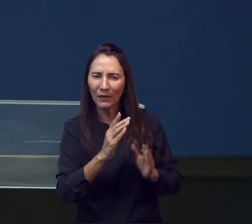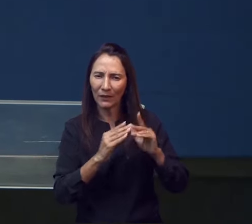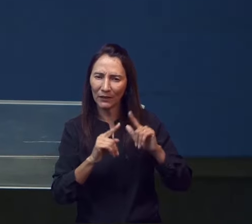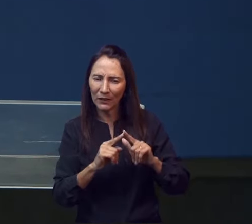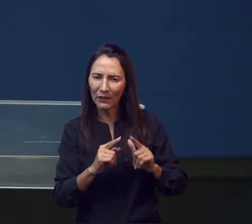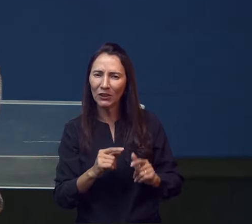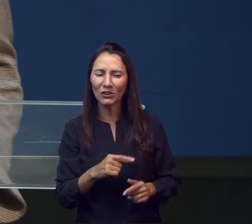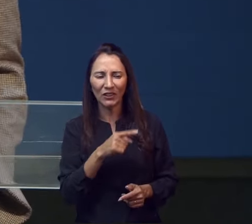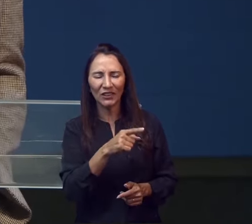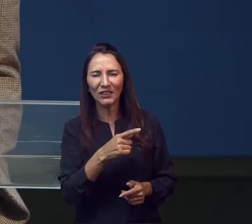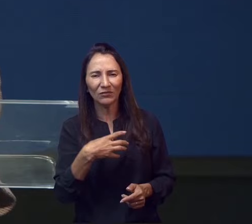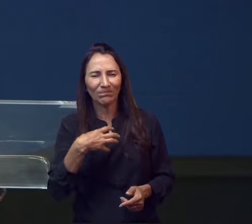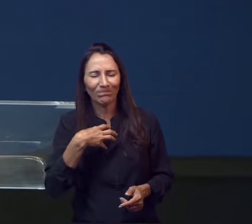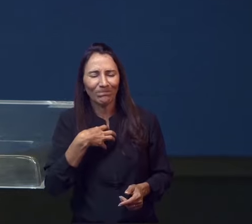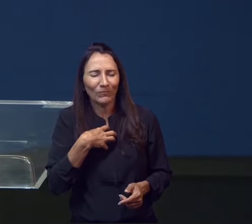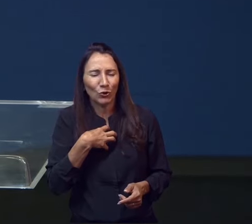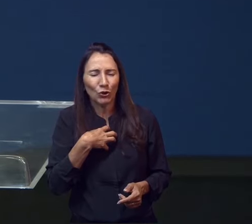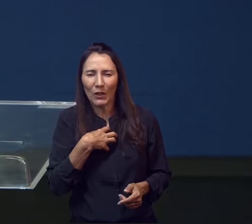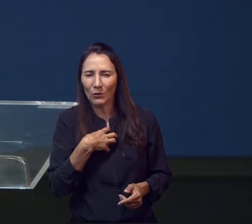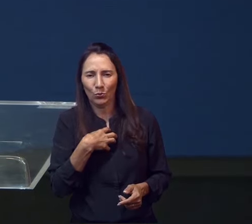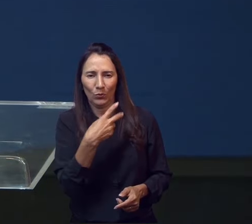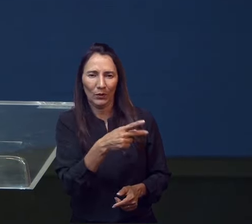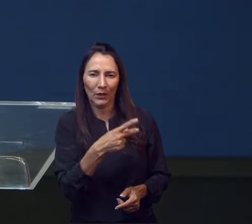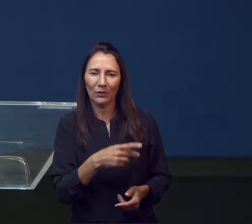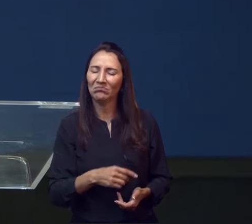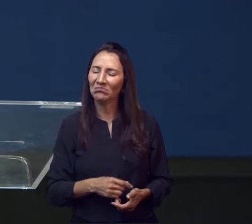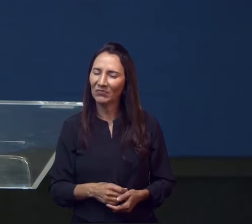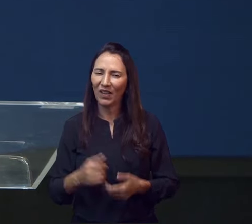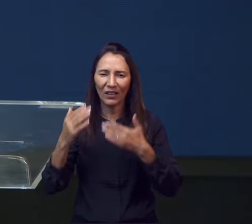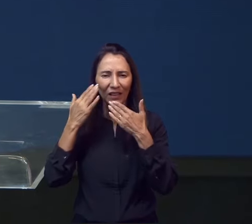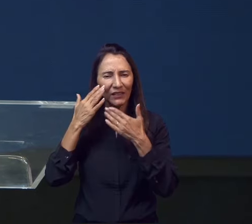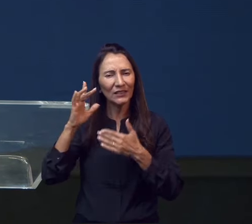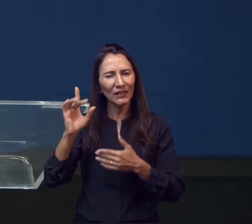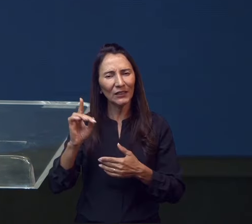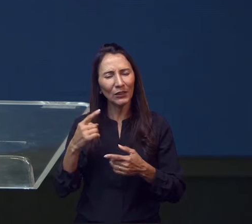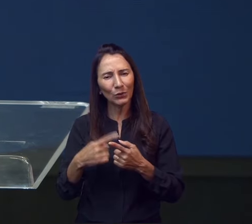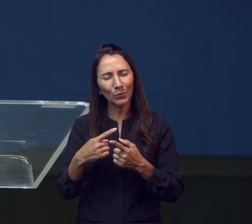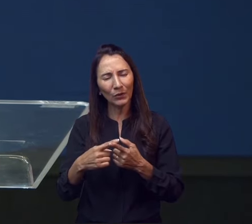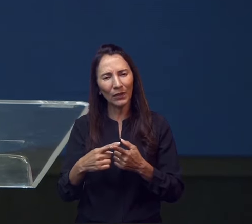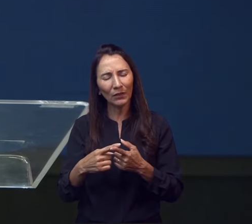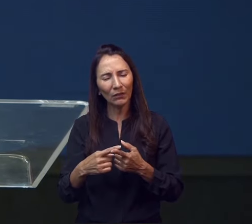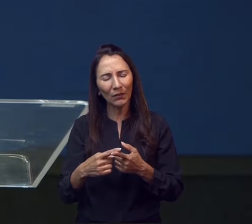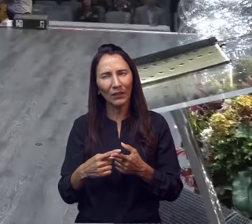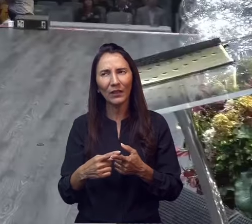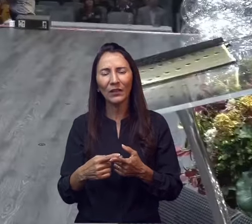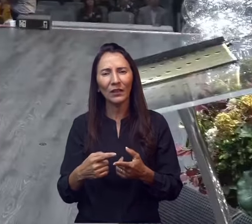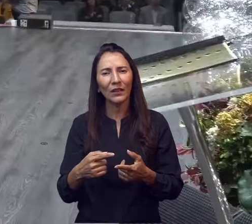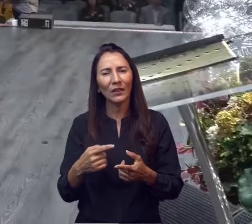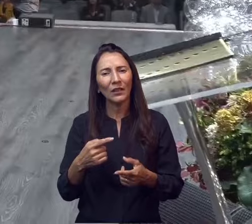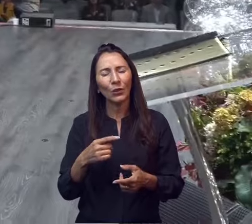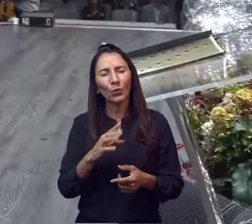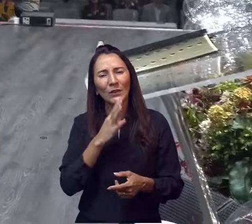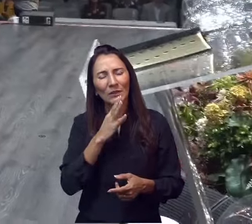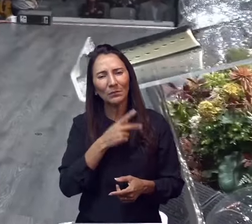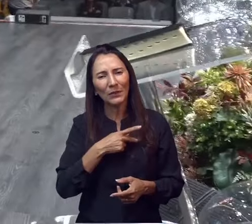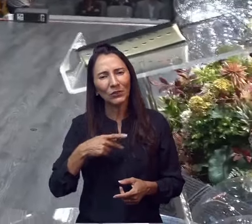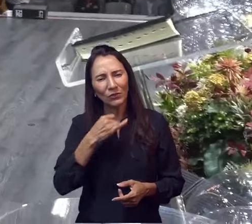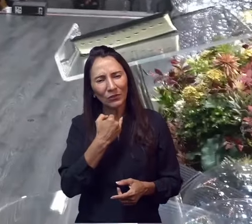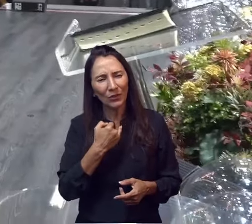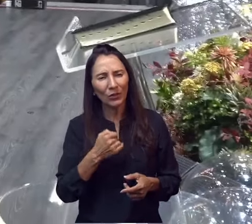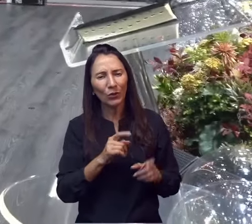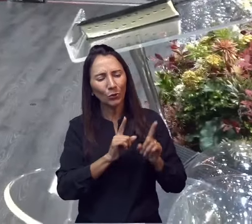oportunidade privilégio de conhecer seu pastor de caminhar com ele por esses longos anos e